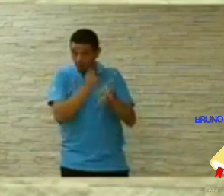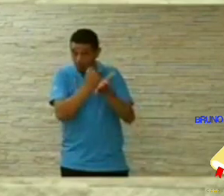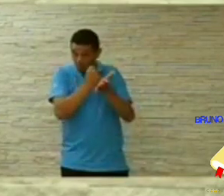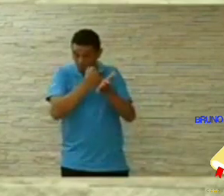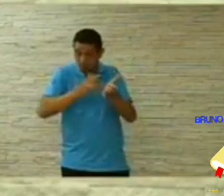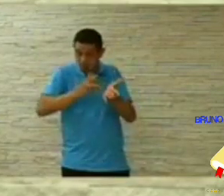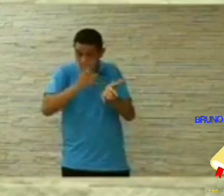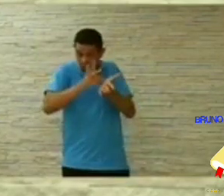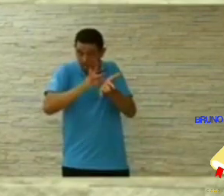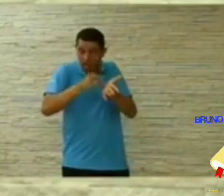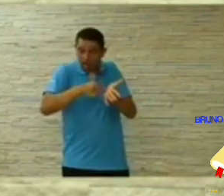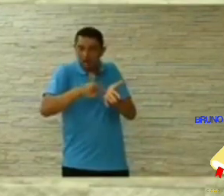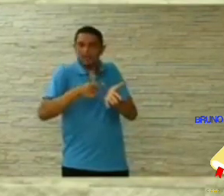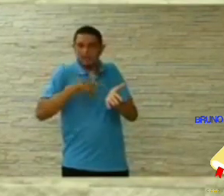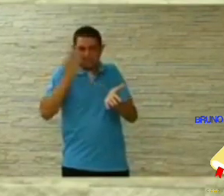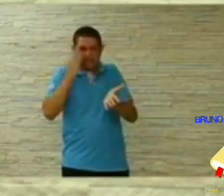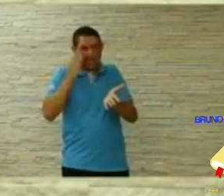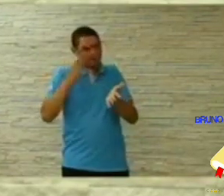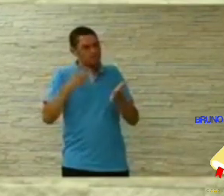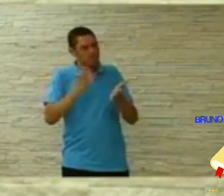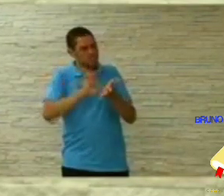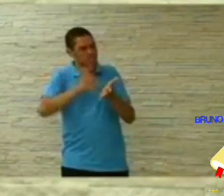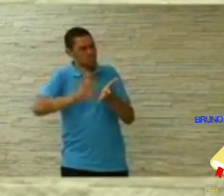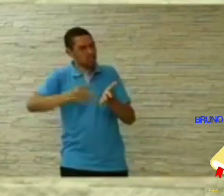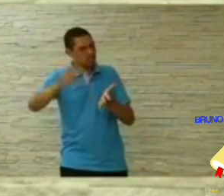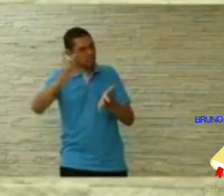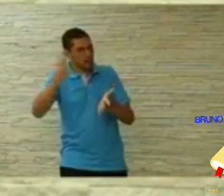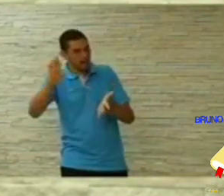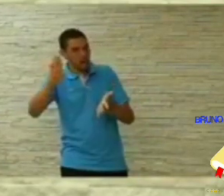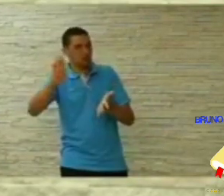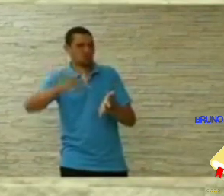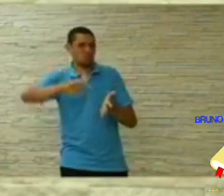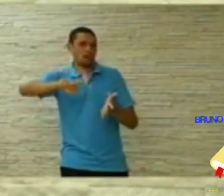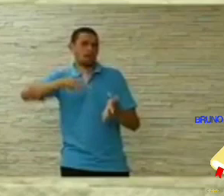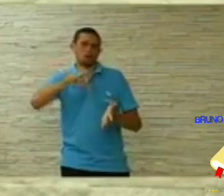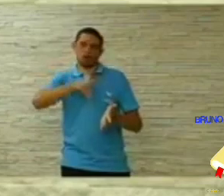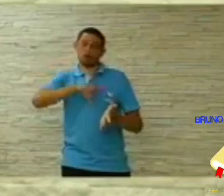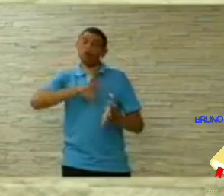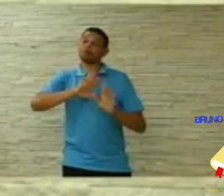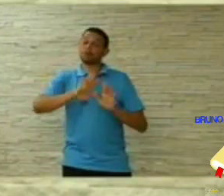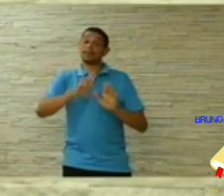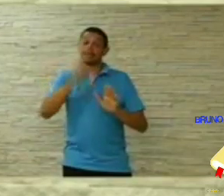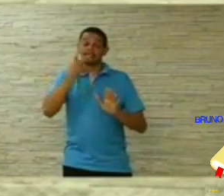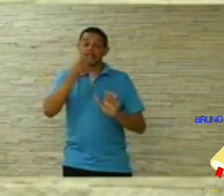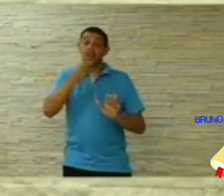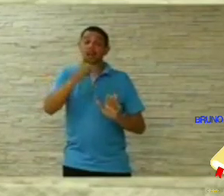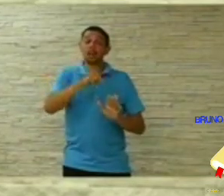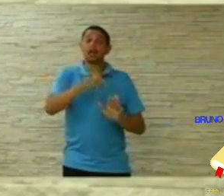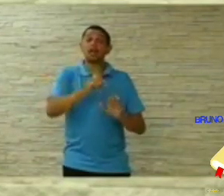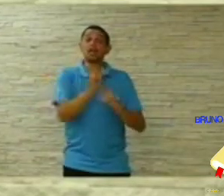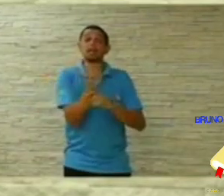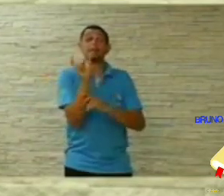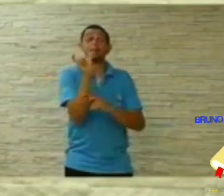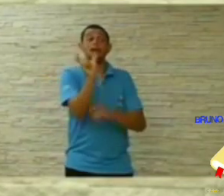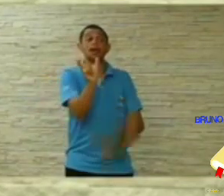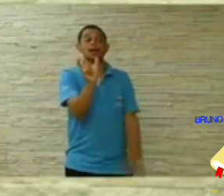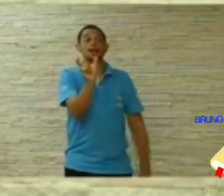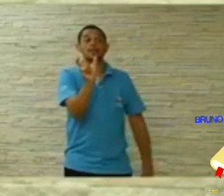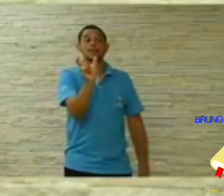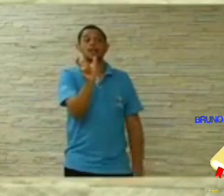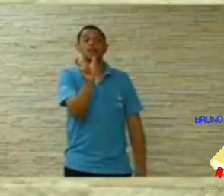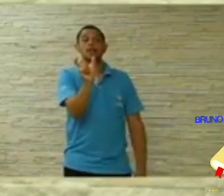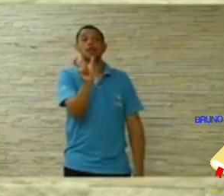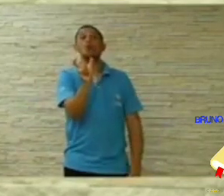escrito em hebraico, não em português, e no original, aqui, nesse momento, está exatamente o nome de